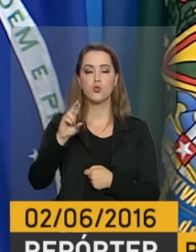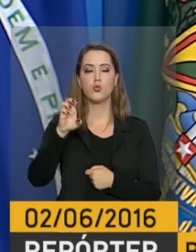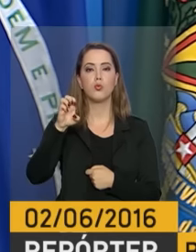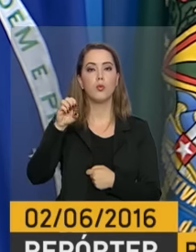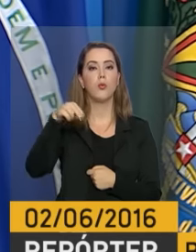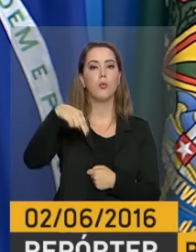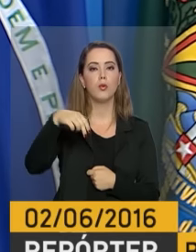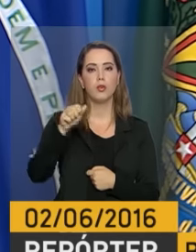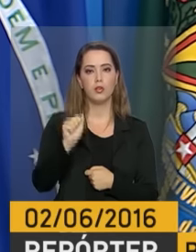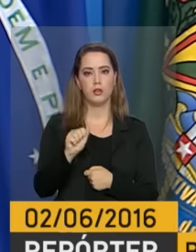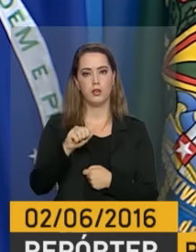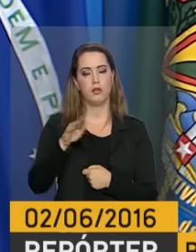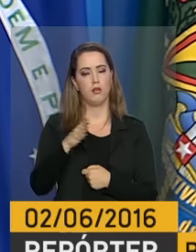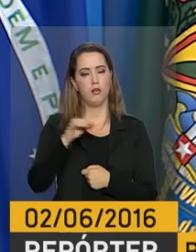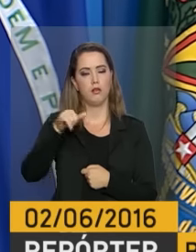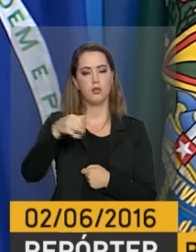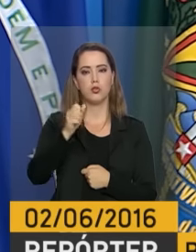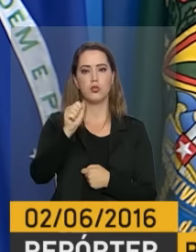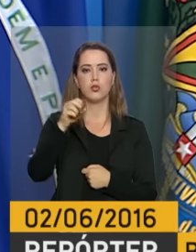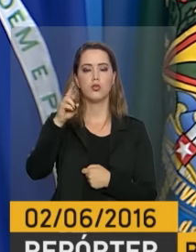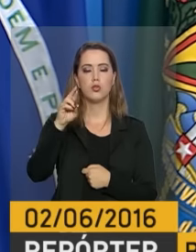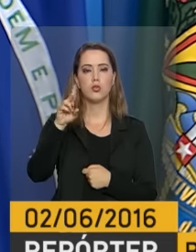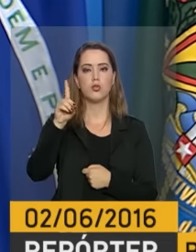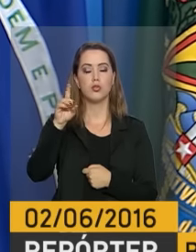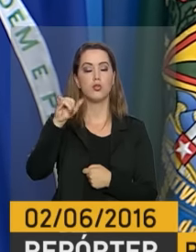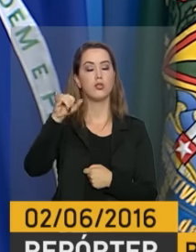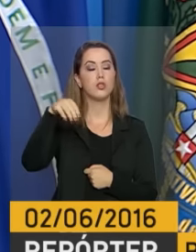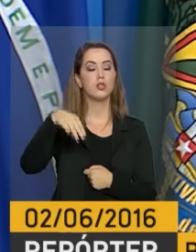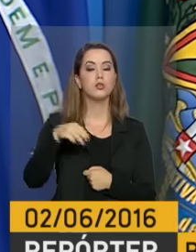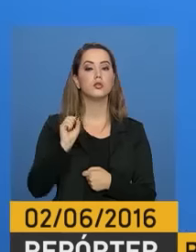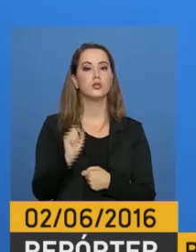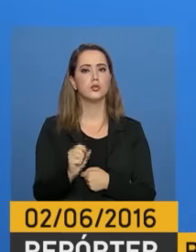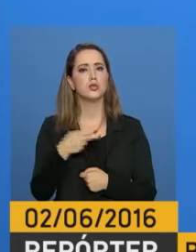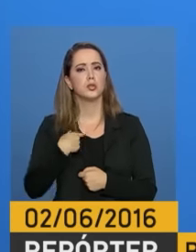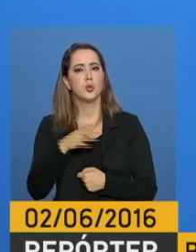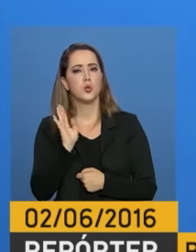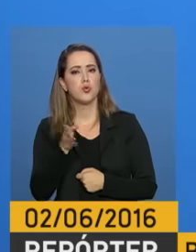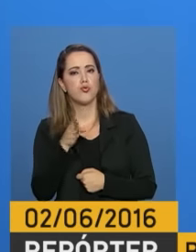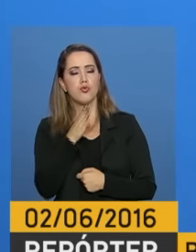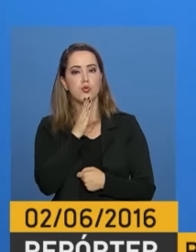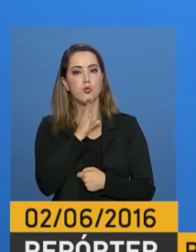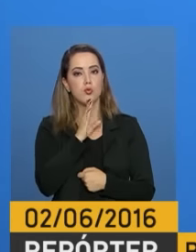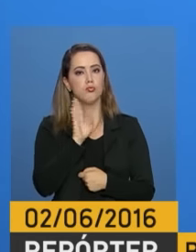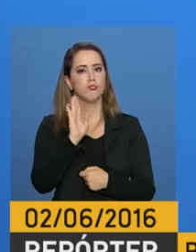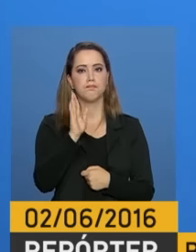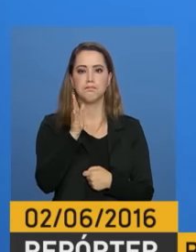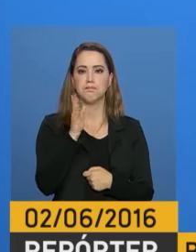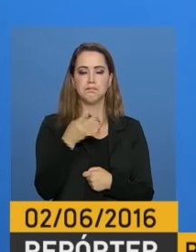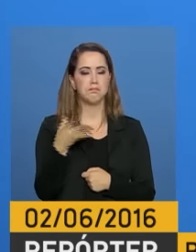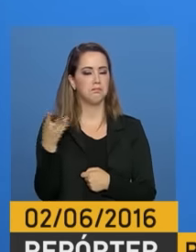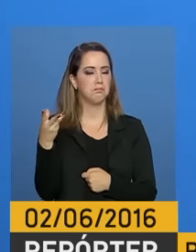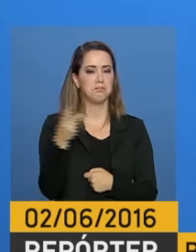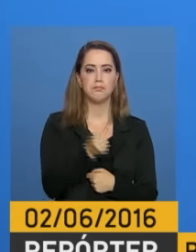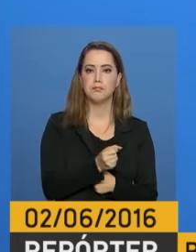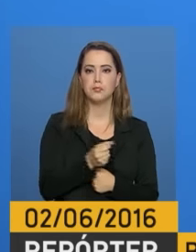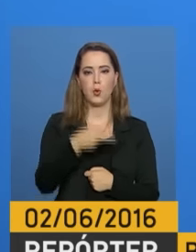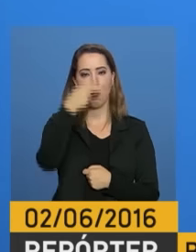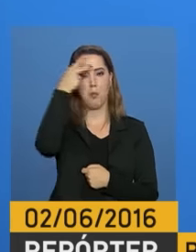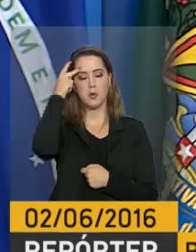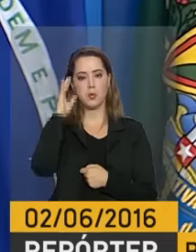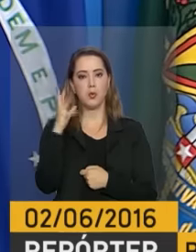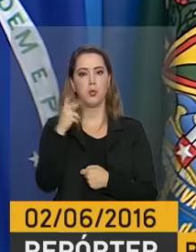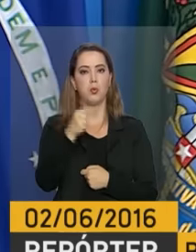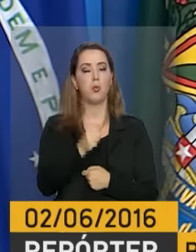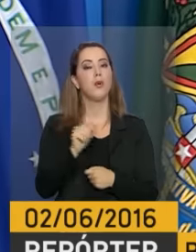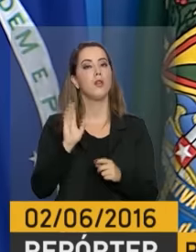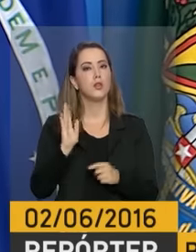constitucional, conheço porque sei das suas qualificações, um currículo extraordinário, membro do Tribunal Superior Eleitoral,